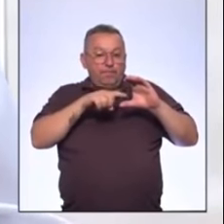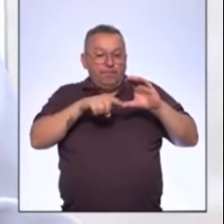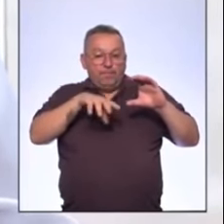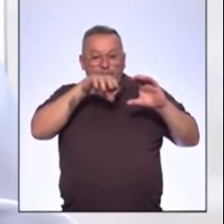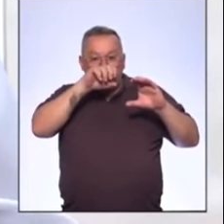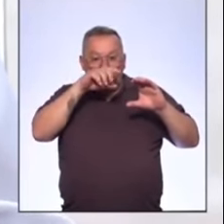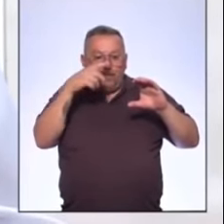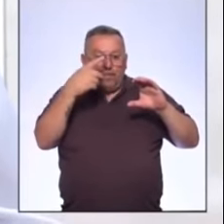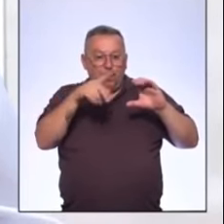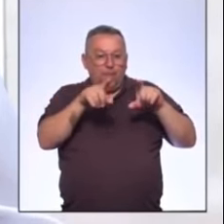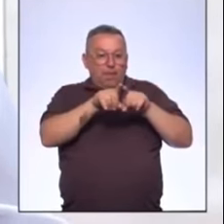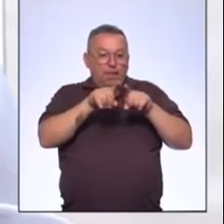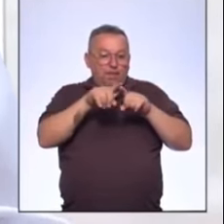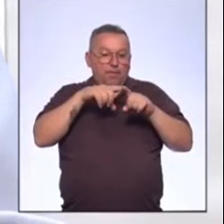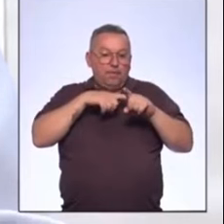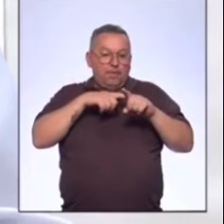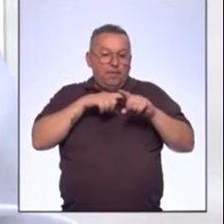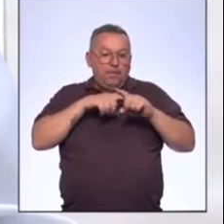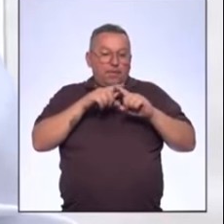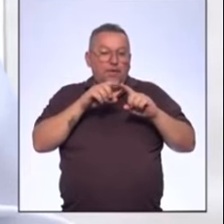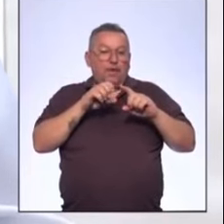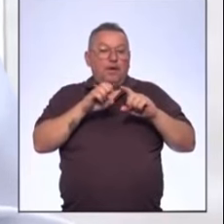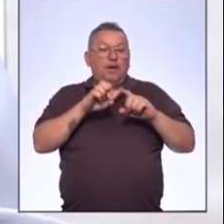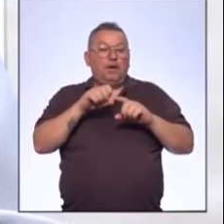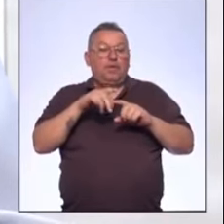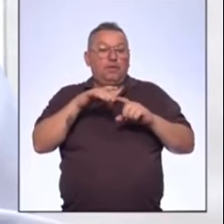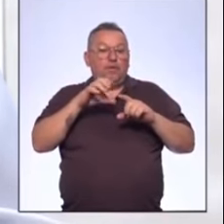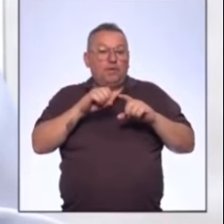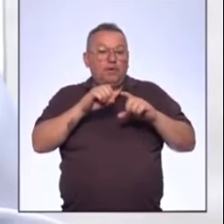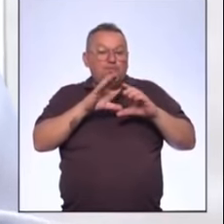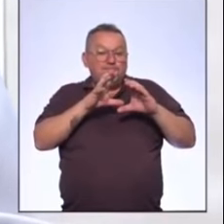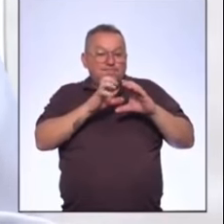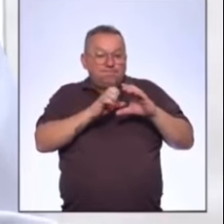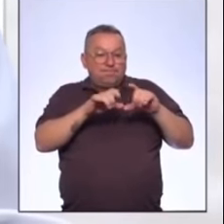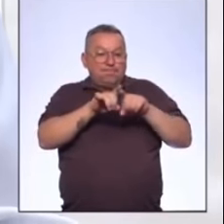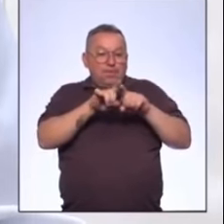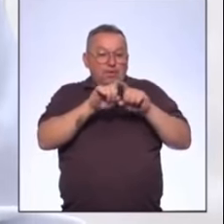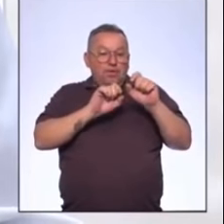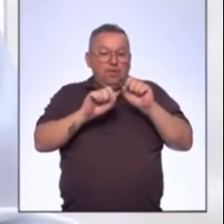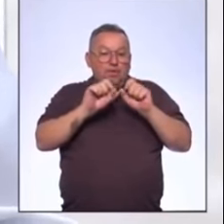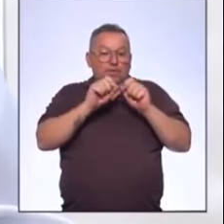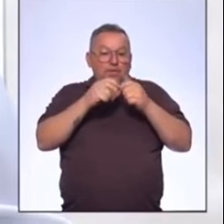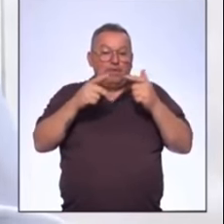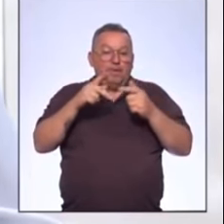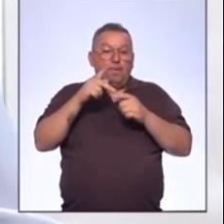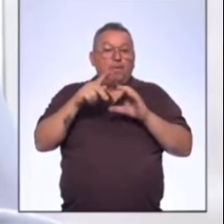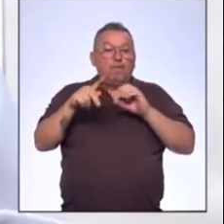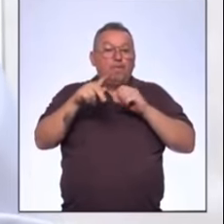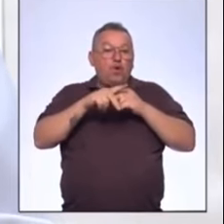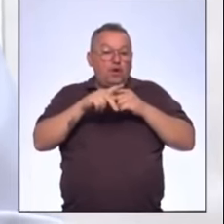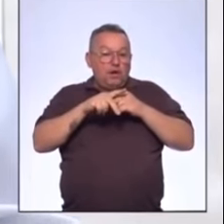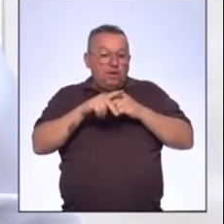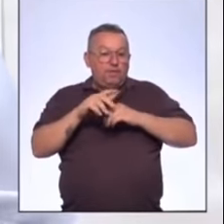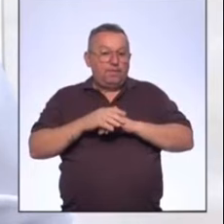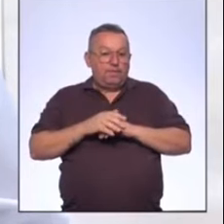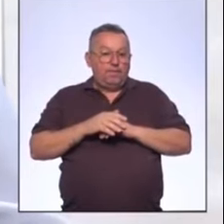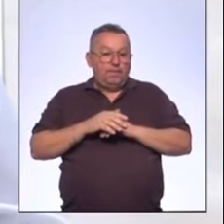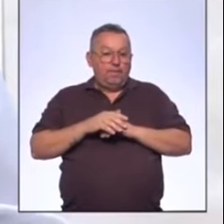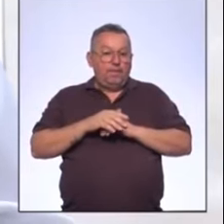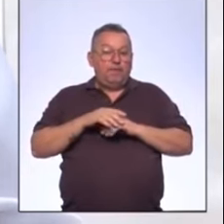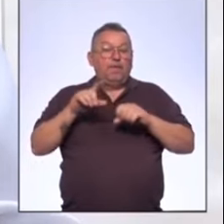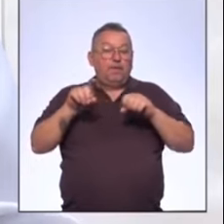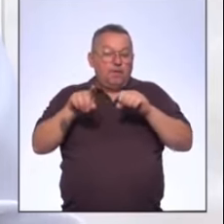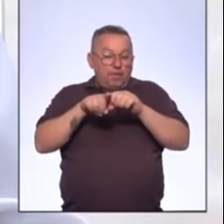dele. Aqui dentro eu vou ter o retículo endoplasmático rugoso, que vai ser responsável por produzir proteína. Retículo endoplasmático liso, para produzir